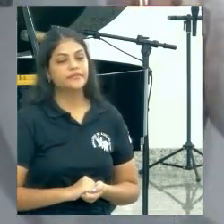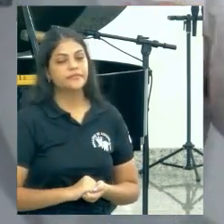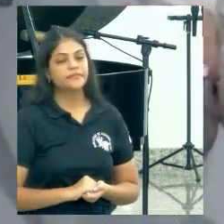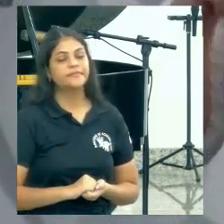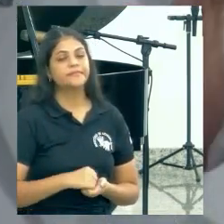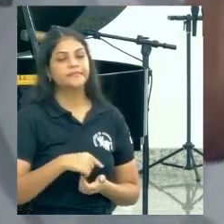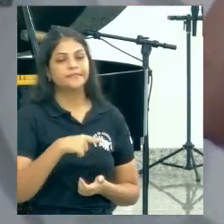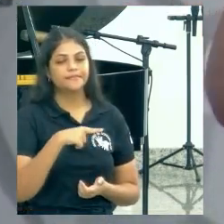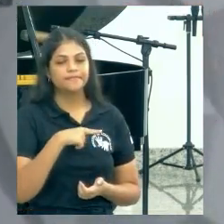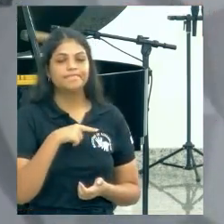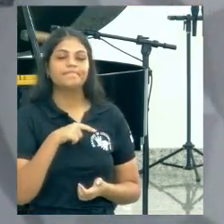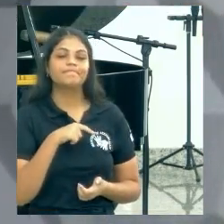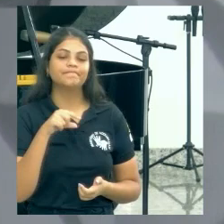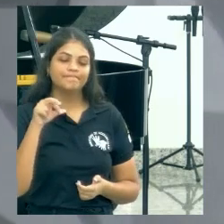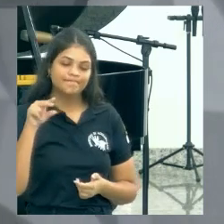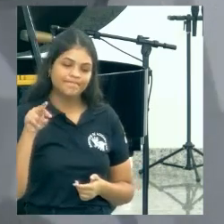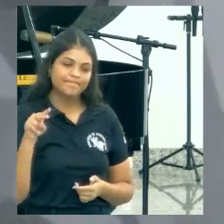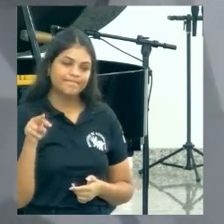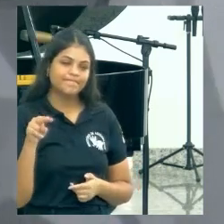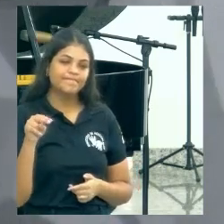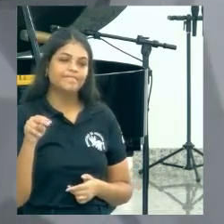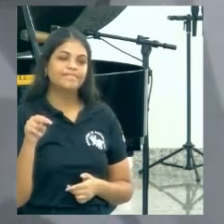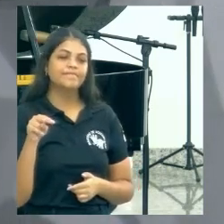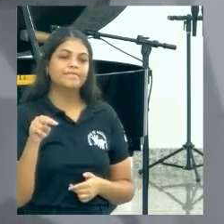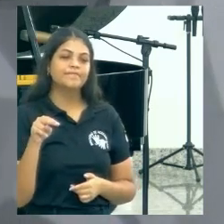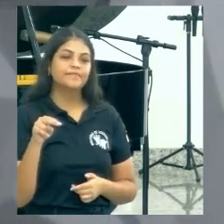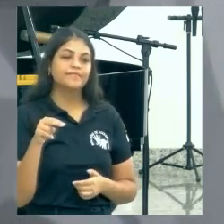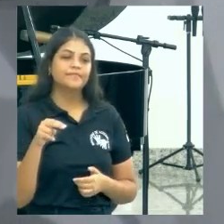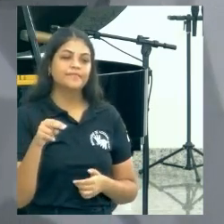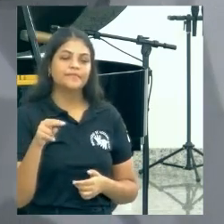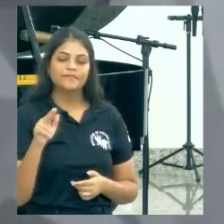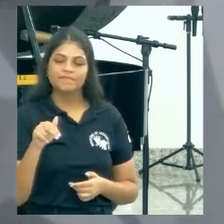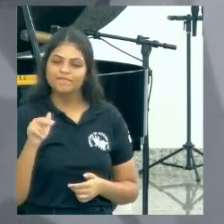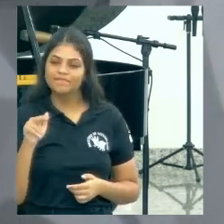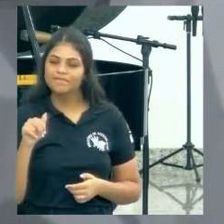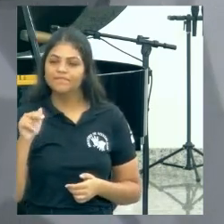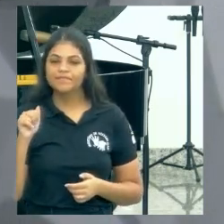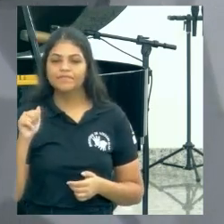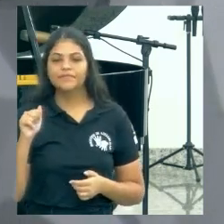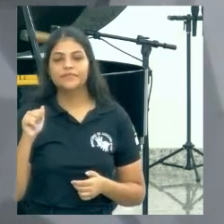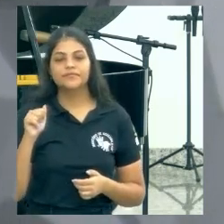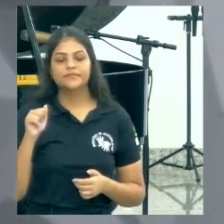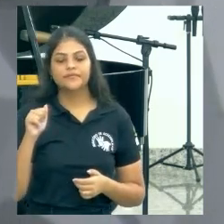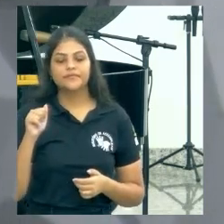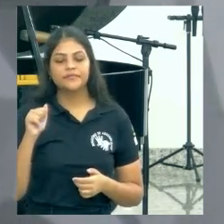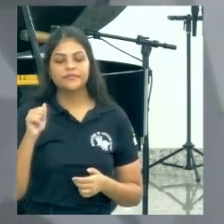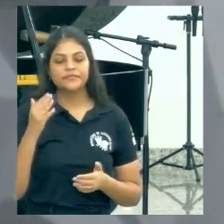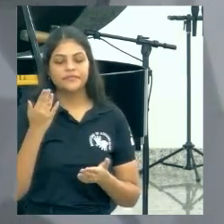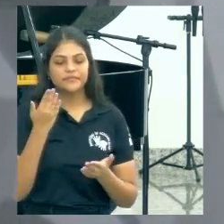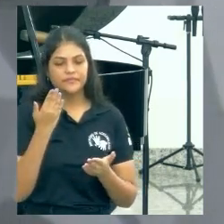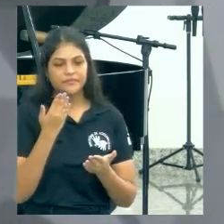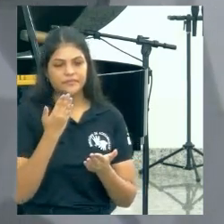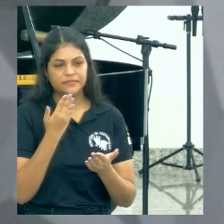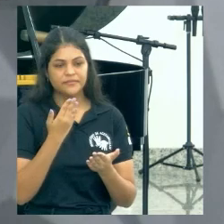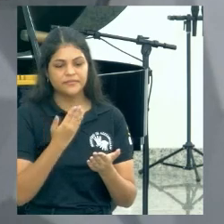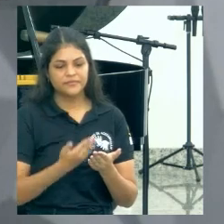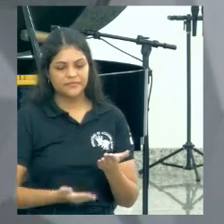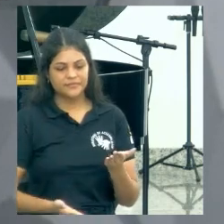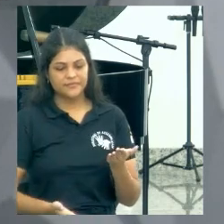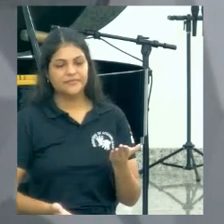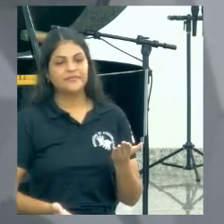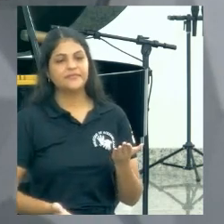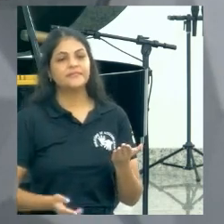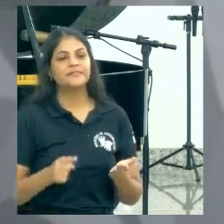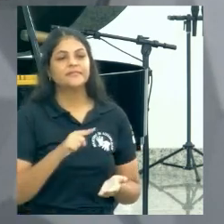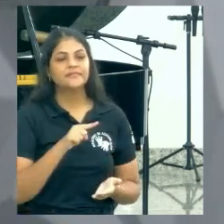tem irmãos e irmãs que nunca desistiram dele. Dizer que Davi vai sair daqui,